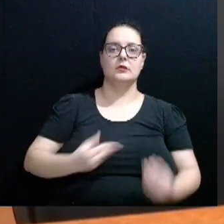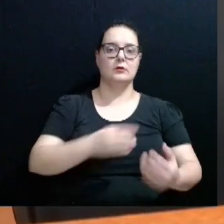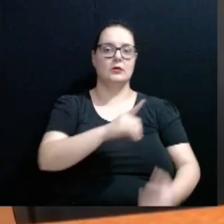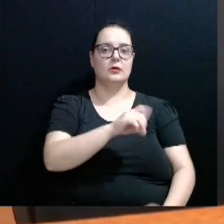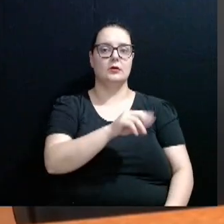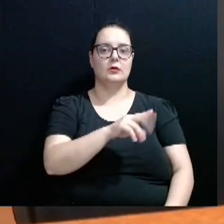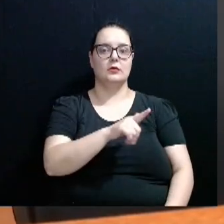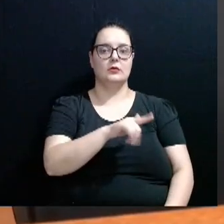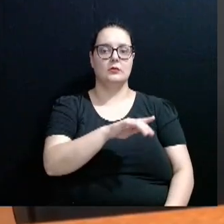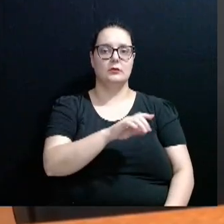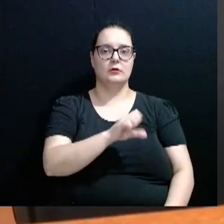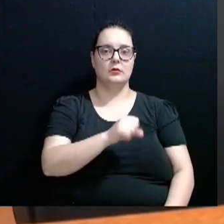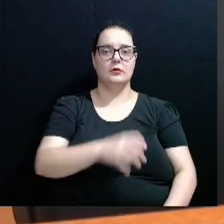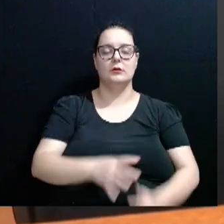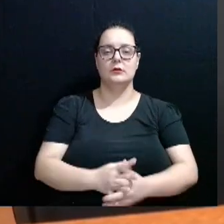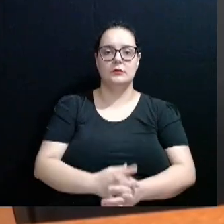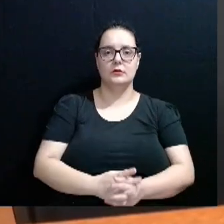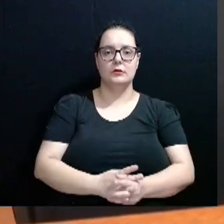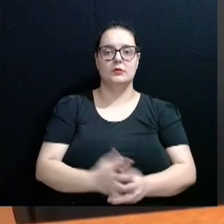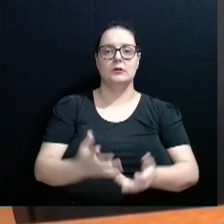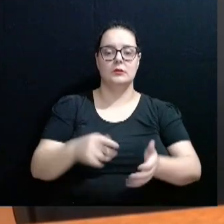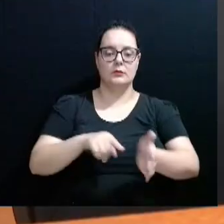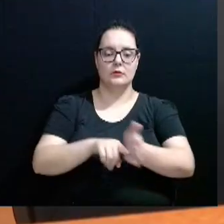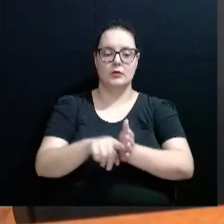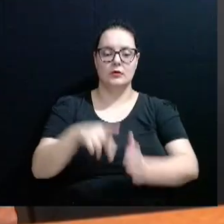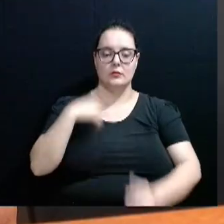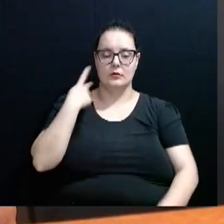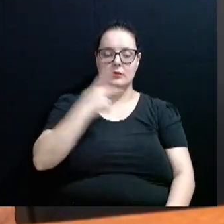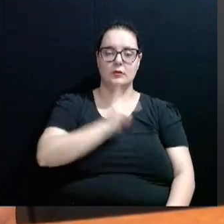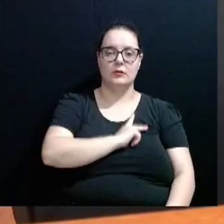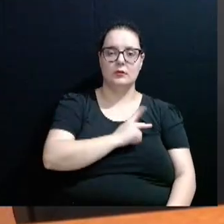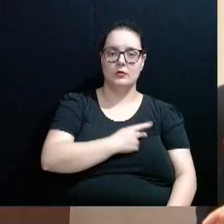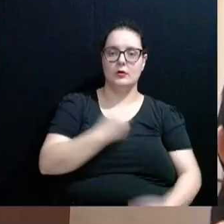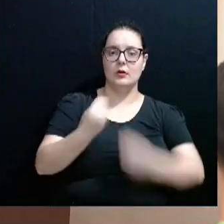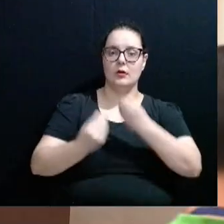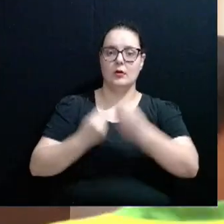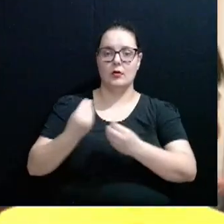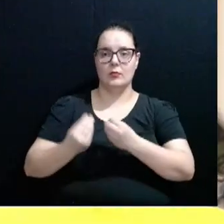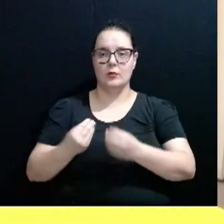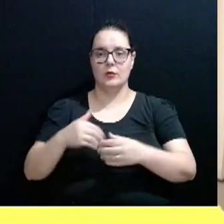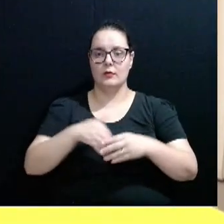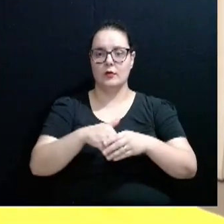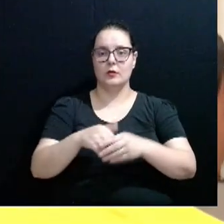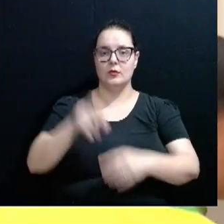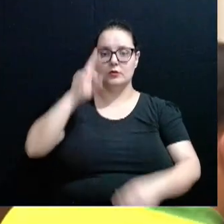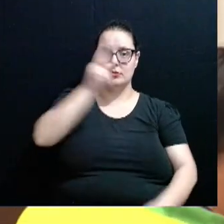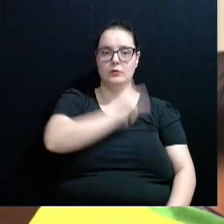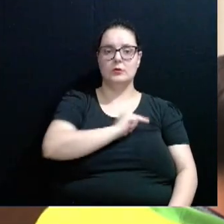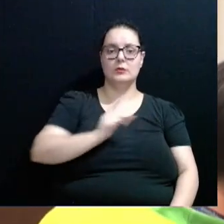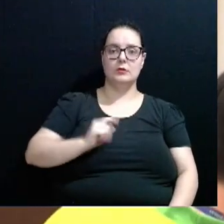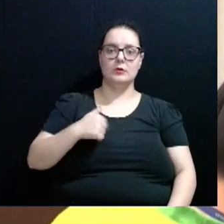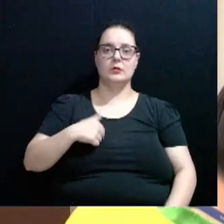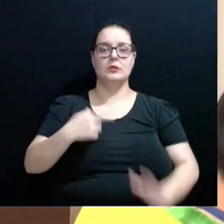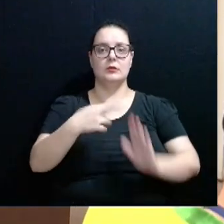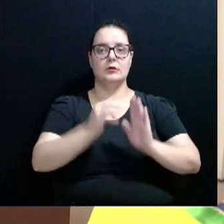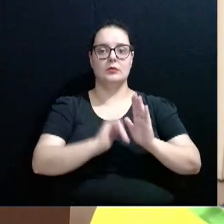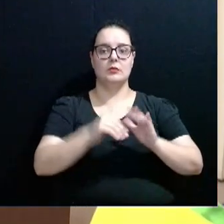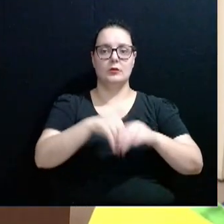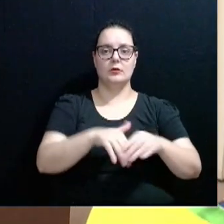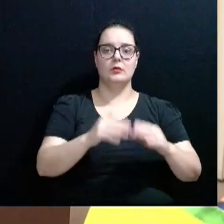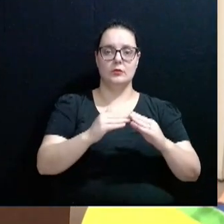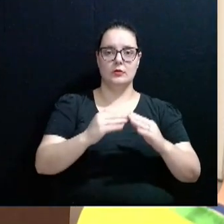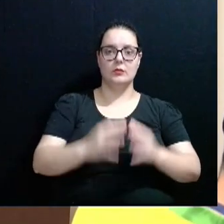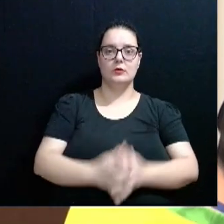Mandalena. Eu gostaria de perguntar ao vereador Paulo Haddad como que a Vossa Excelência vota. Senhor presidente, eu acompanho o parecer do relator, meu